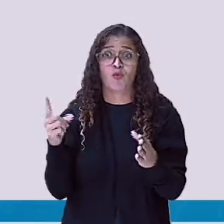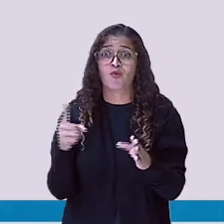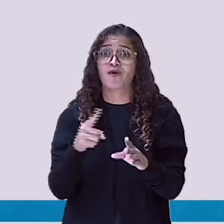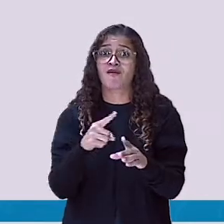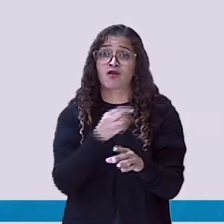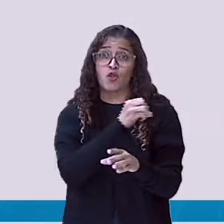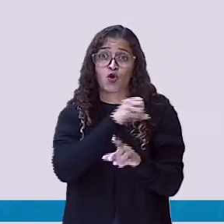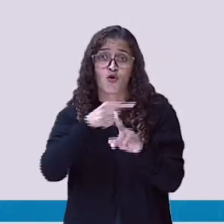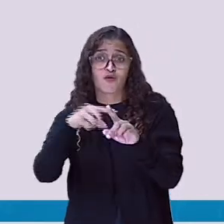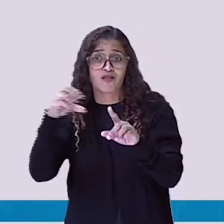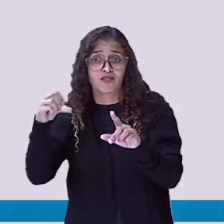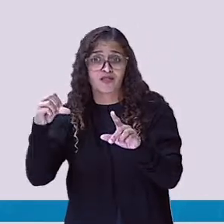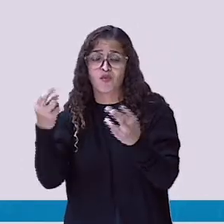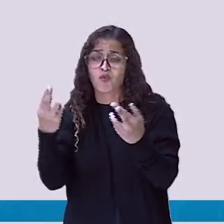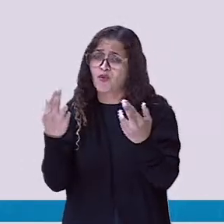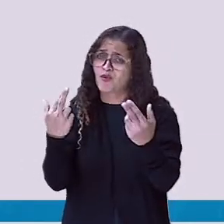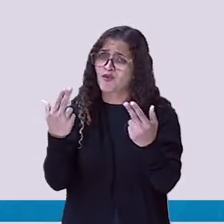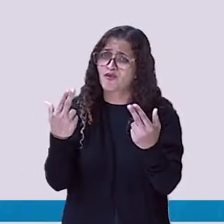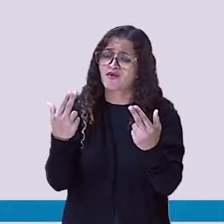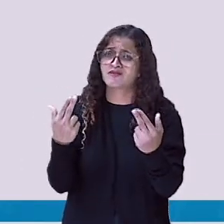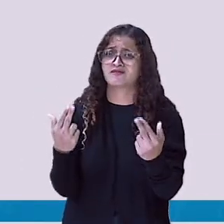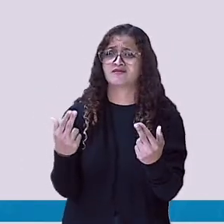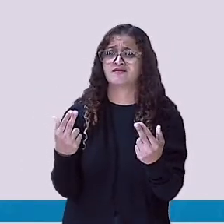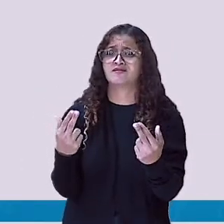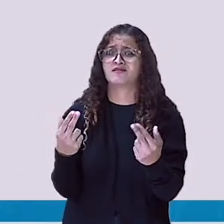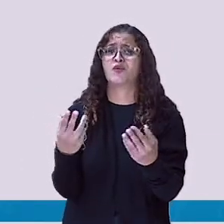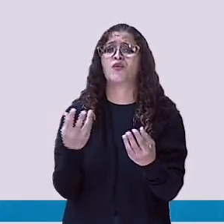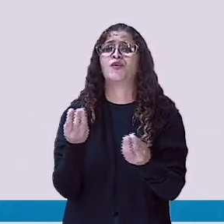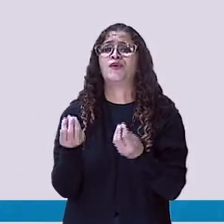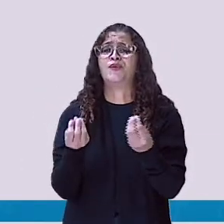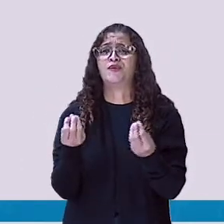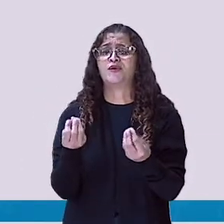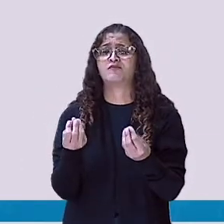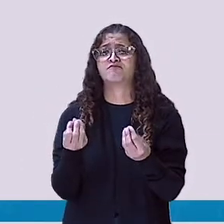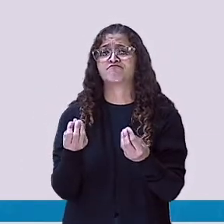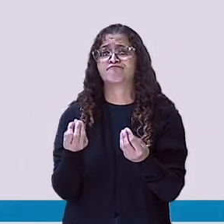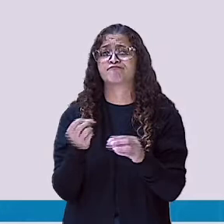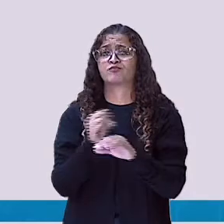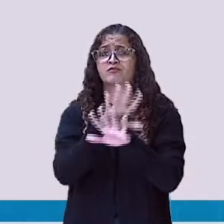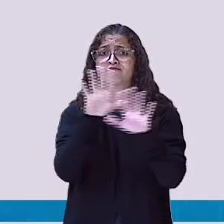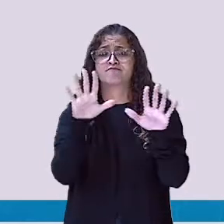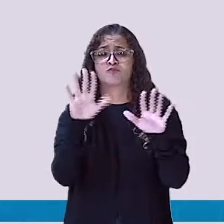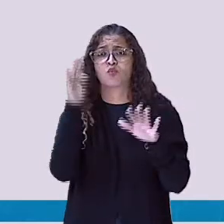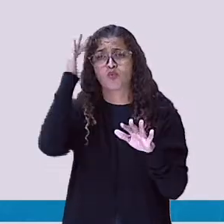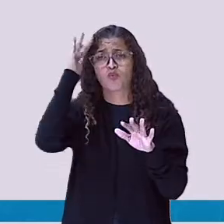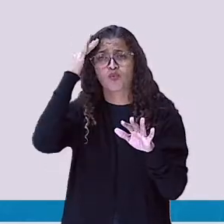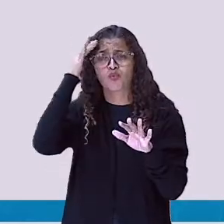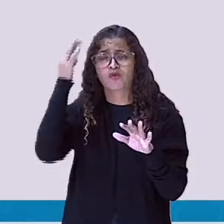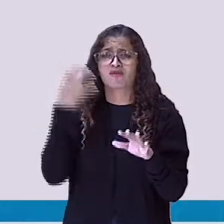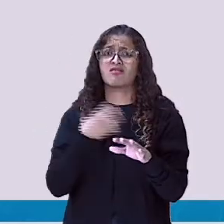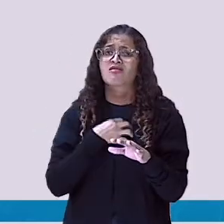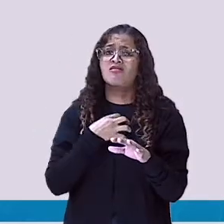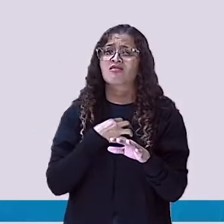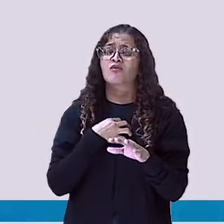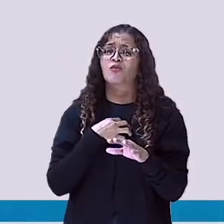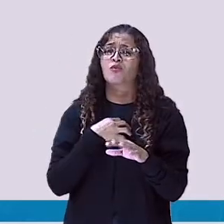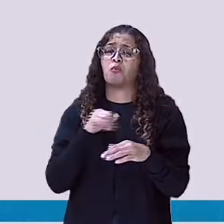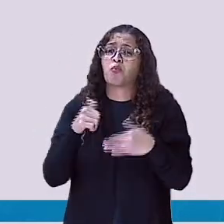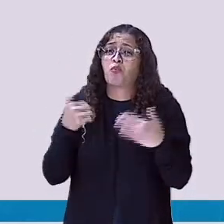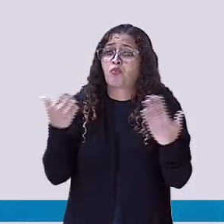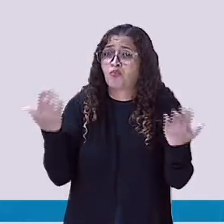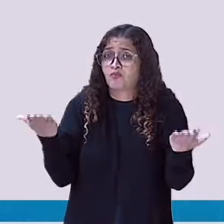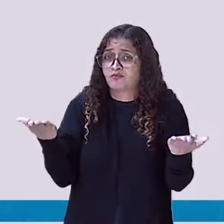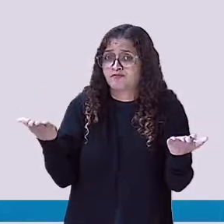Ok? Tá, mas qual que é a outra forma que eu tenho de fazer? Se